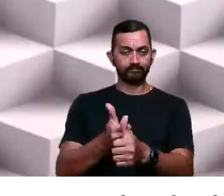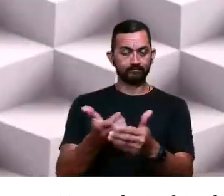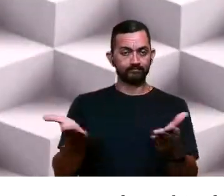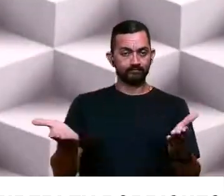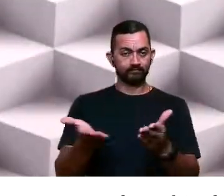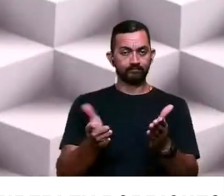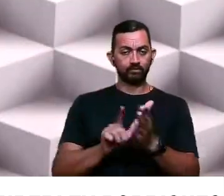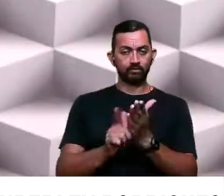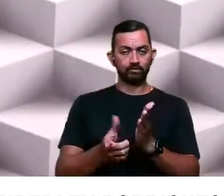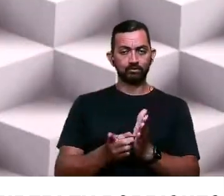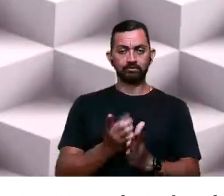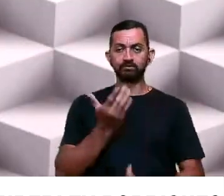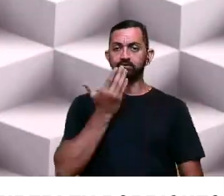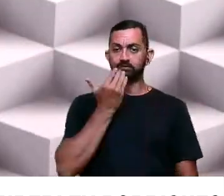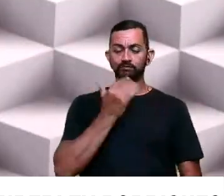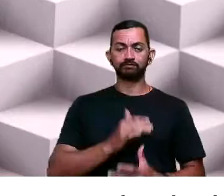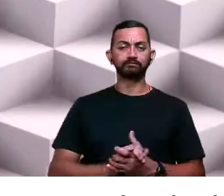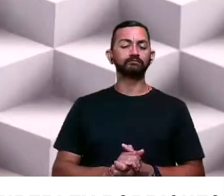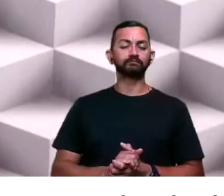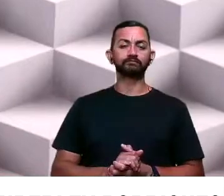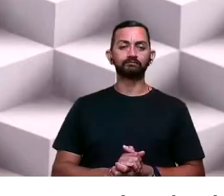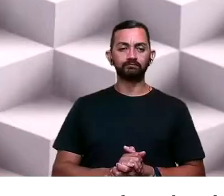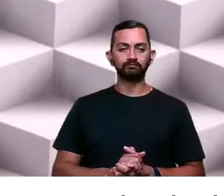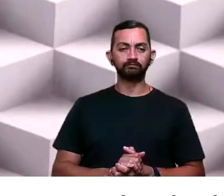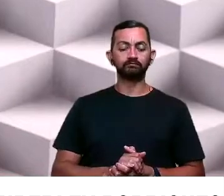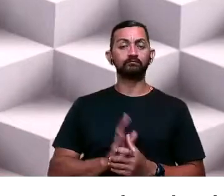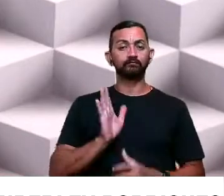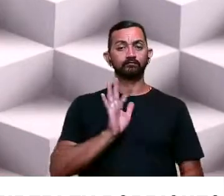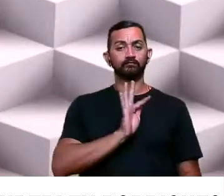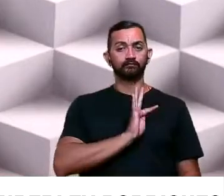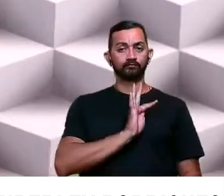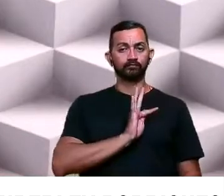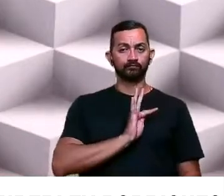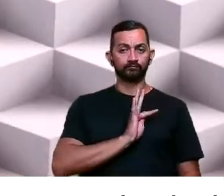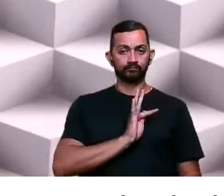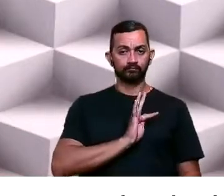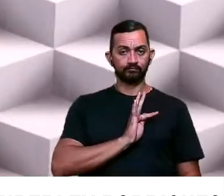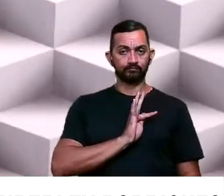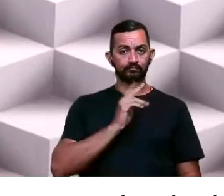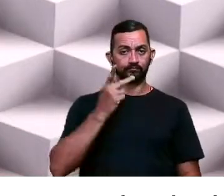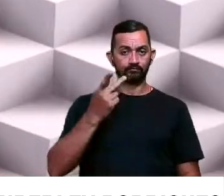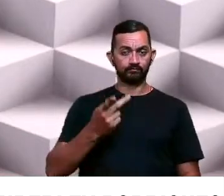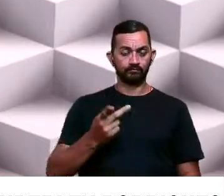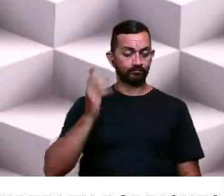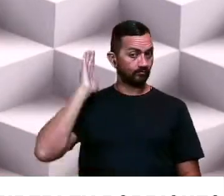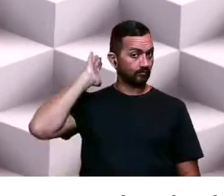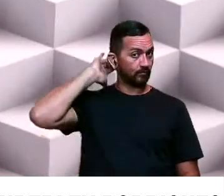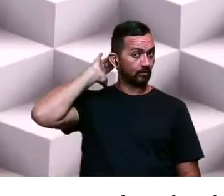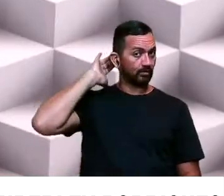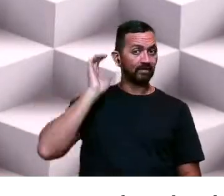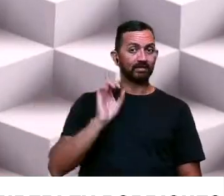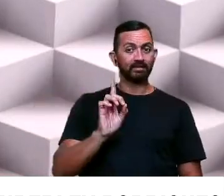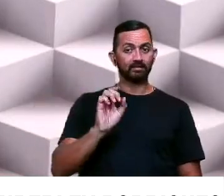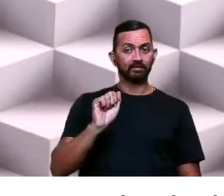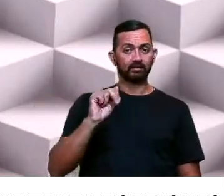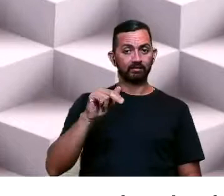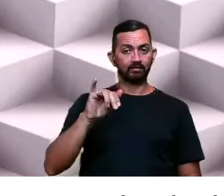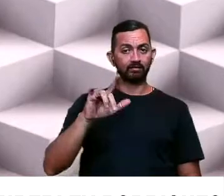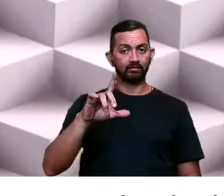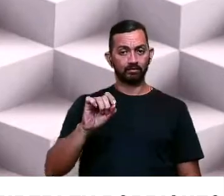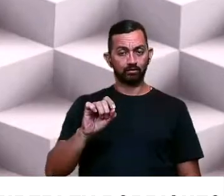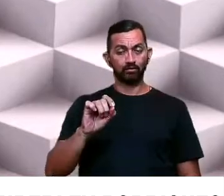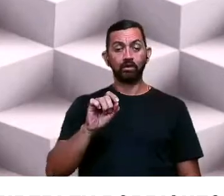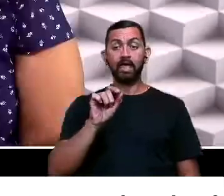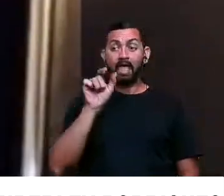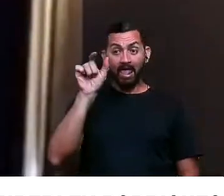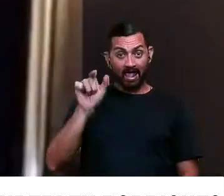que nos acompanham aqui no Jornal Antes do Almoço. Isso, Mônica, o policial militar do Pará, Danilo Silva, que é apontado, né,